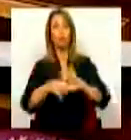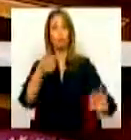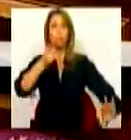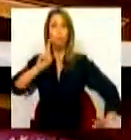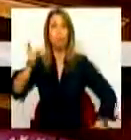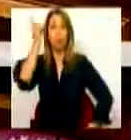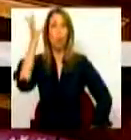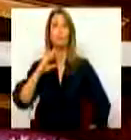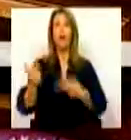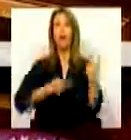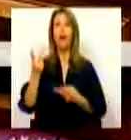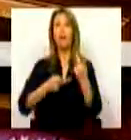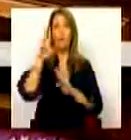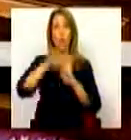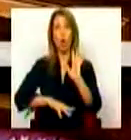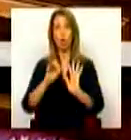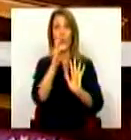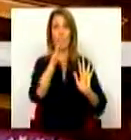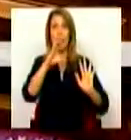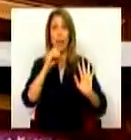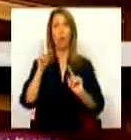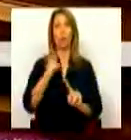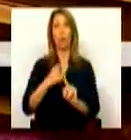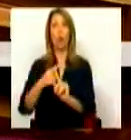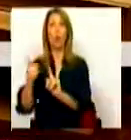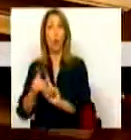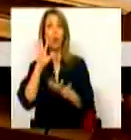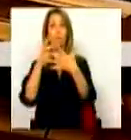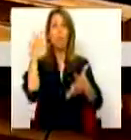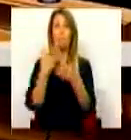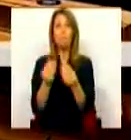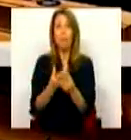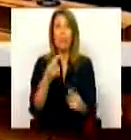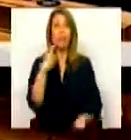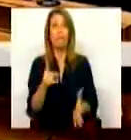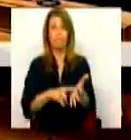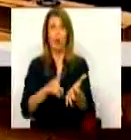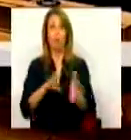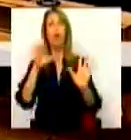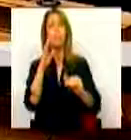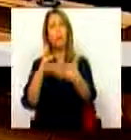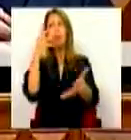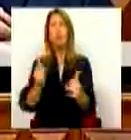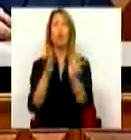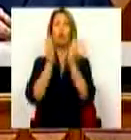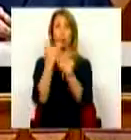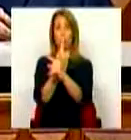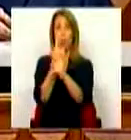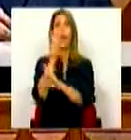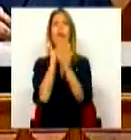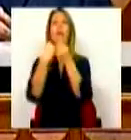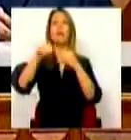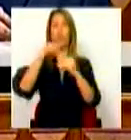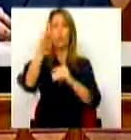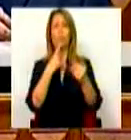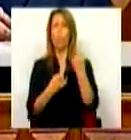corrupção. Avaliação do relatório Greco todos os anos, que continua a evidenciar matérias em falta, mas também sublinha todos os passos dados adicionalmente. Portanto, não pergunto